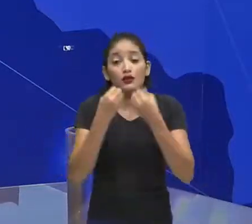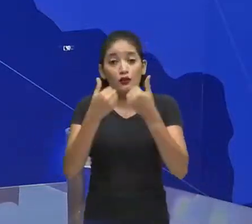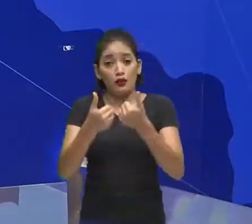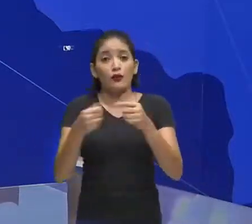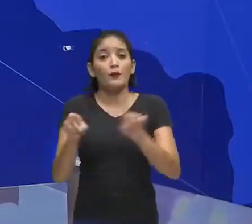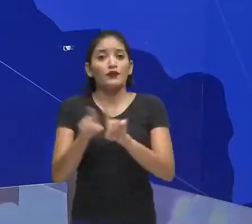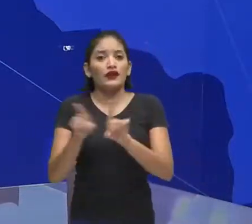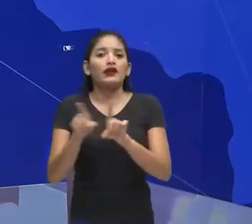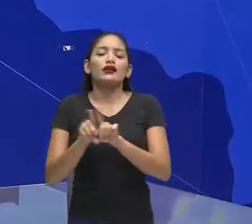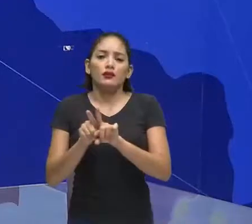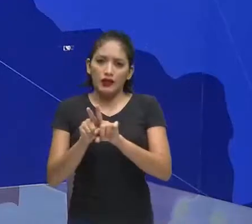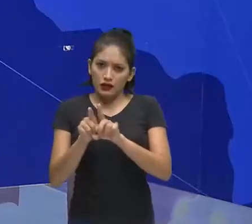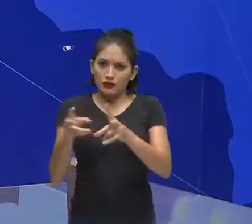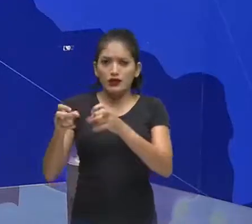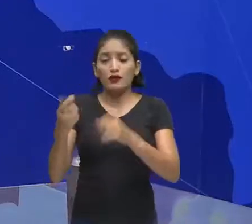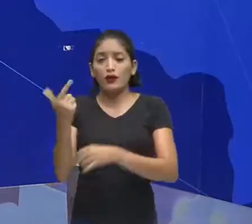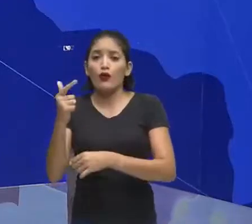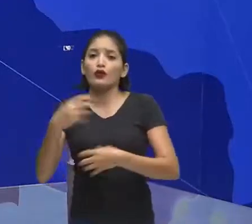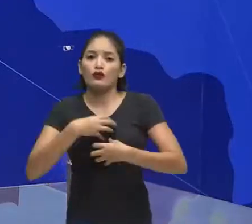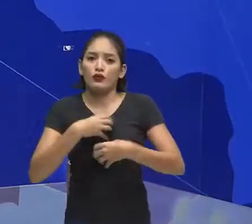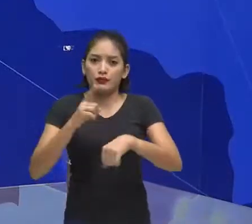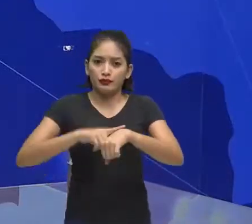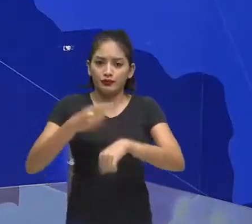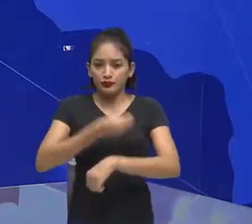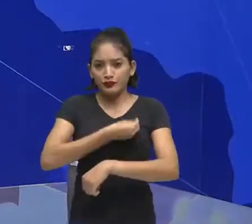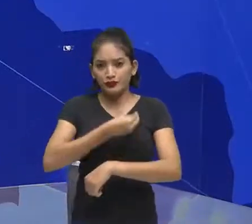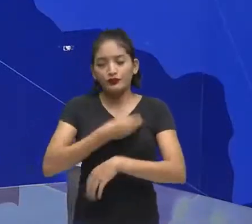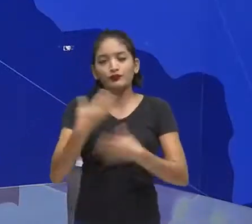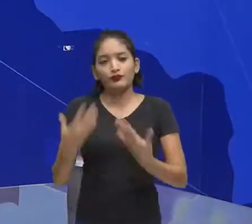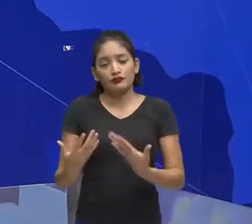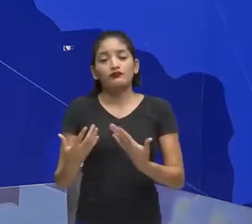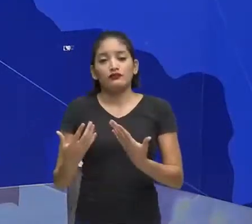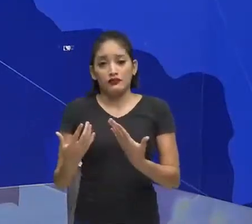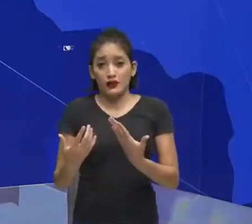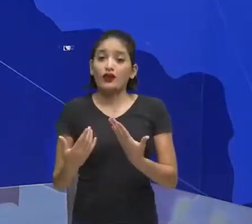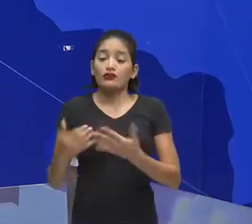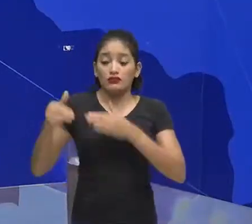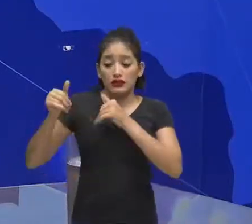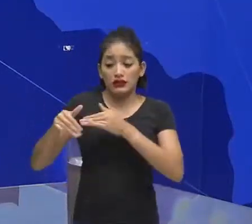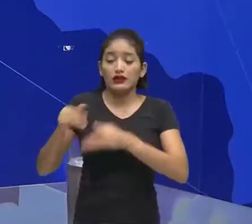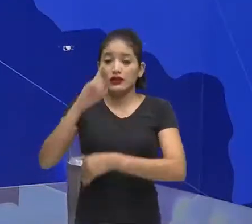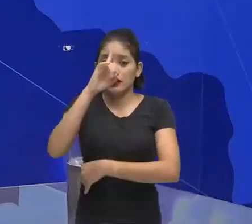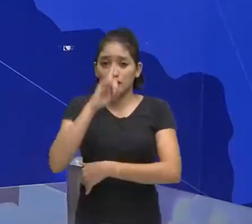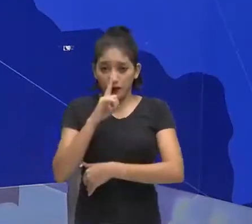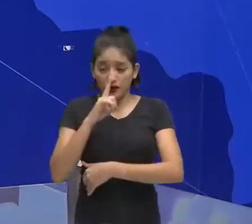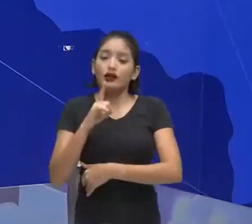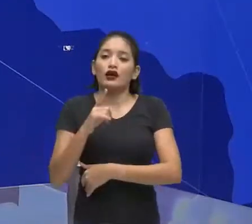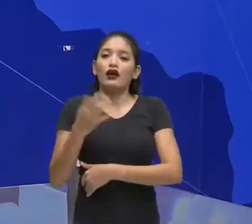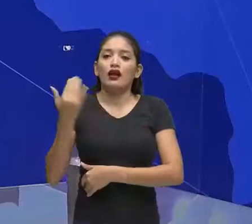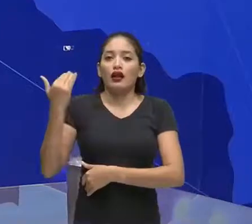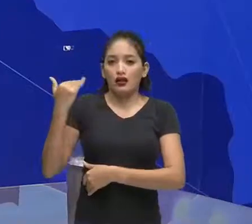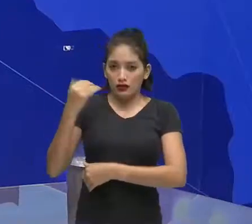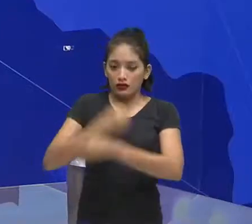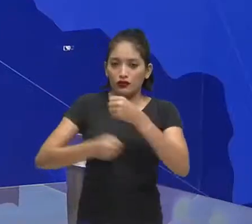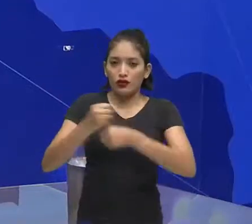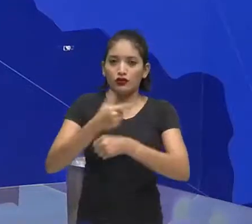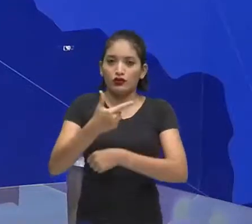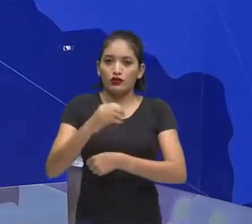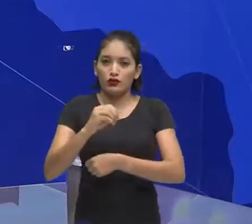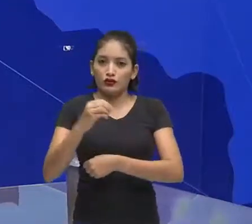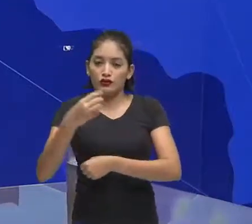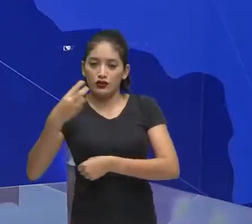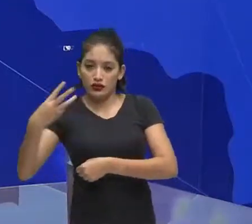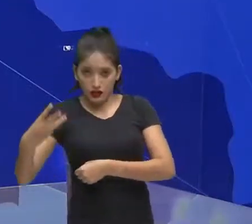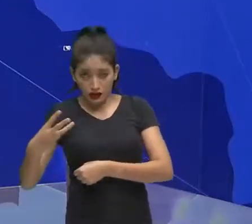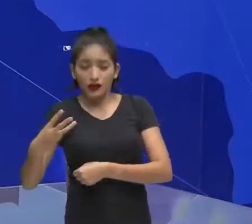possa revivenciar outros momentos de vida. Então, aí, a campanha Setembro Amarelo foi instituída em 2003 pela OMS, o dia D